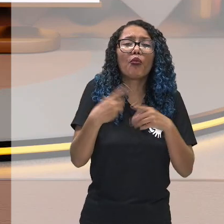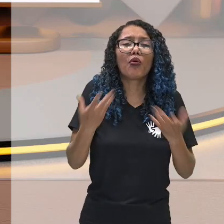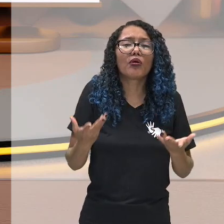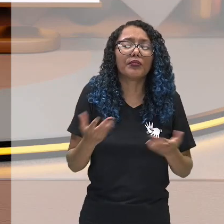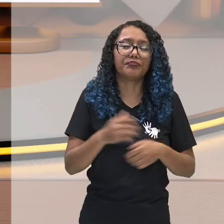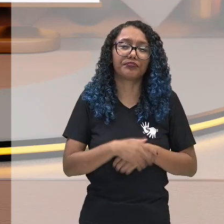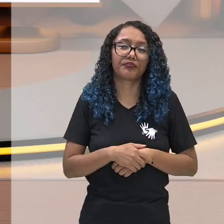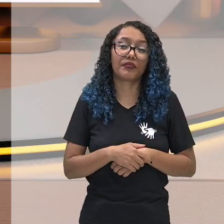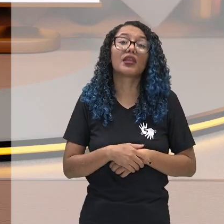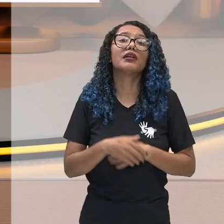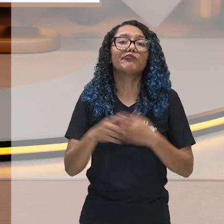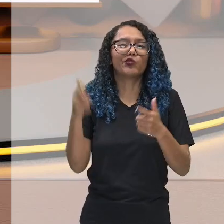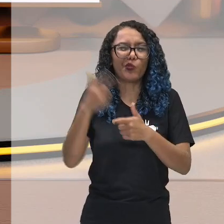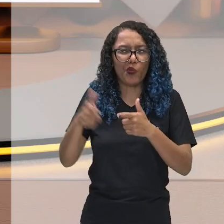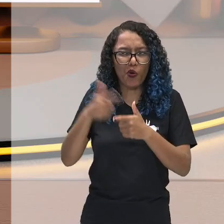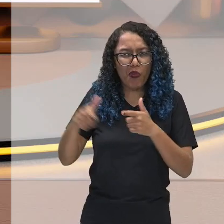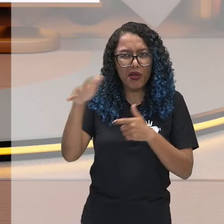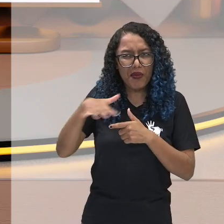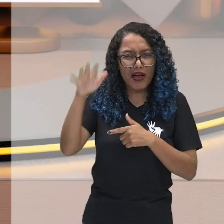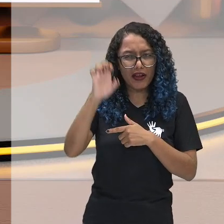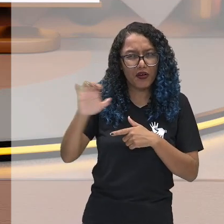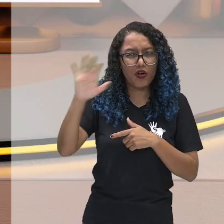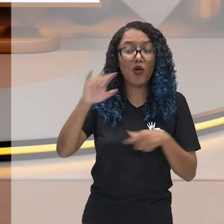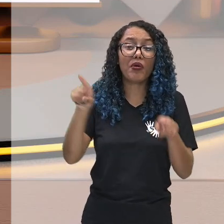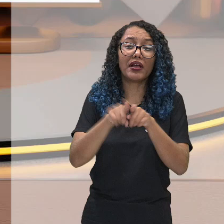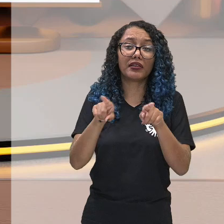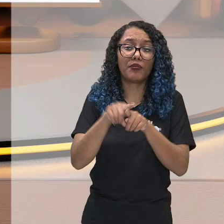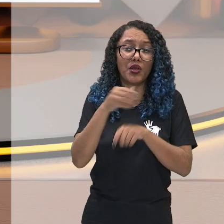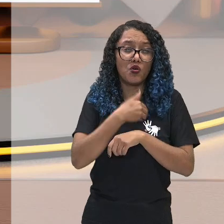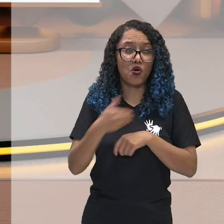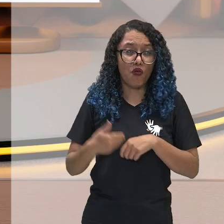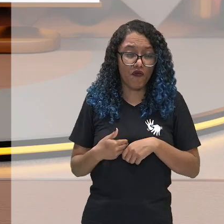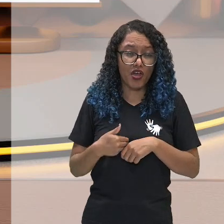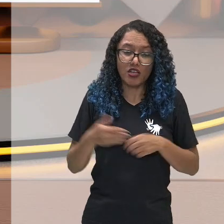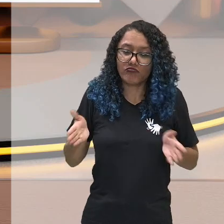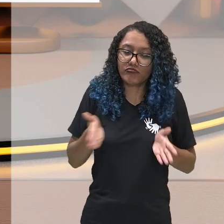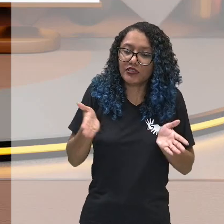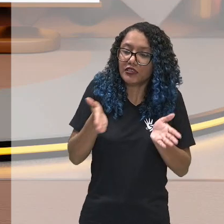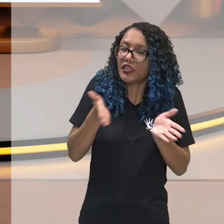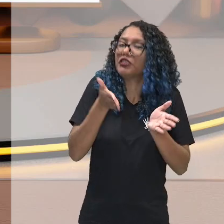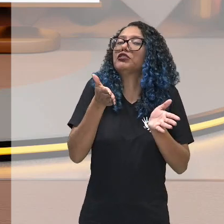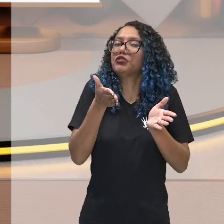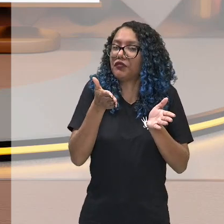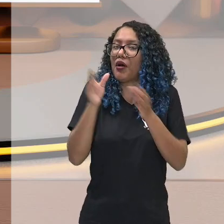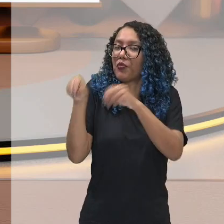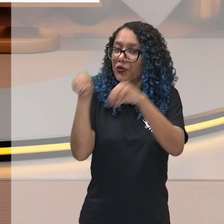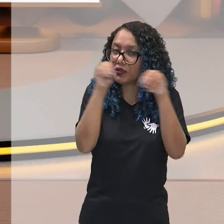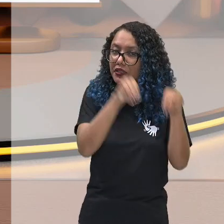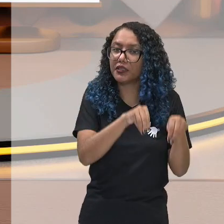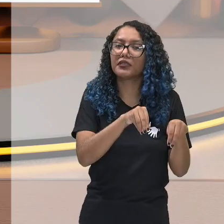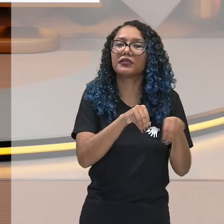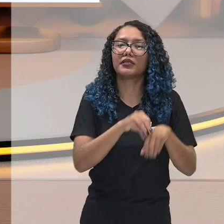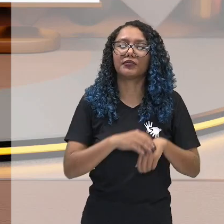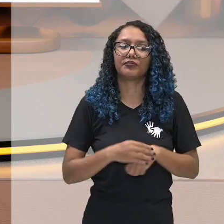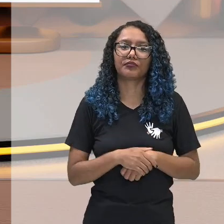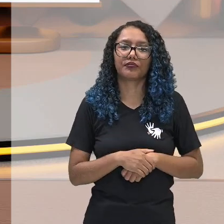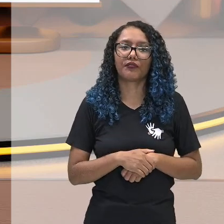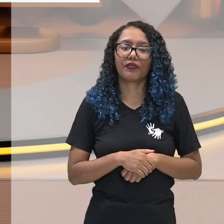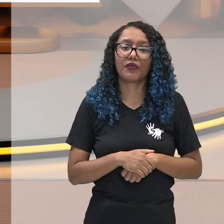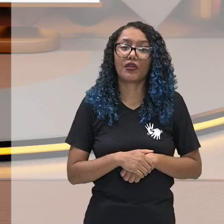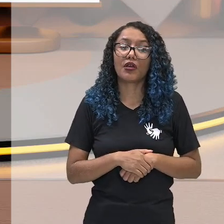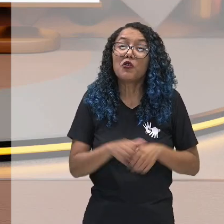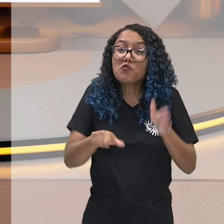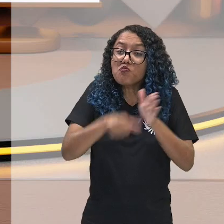gente? Posteriormente, o incentivo do governo para a vinda de imigrantes para cá. a primeira leva acabou vindo para cá no final do